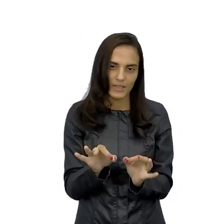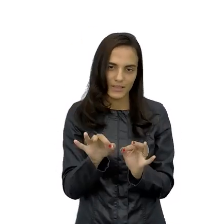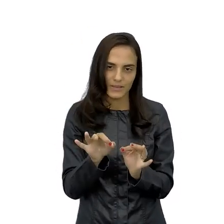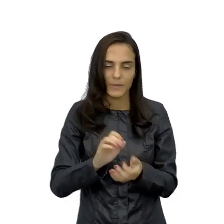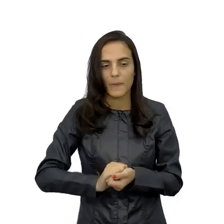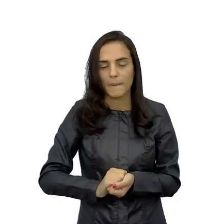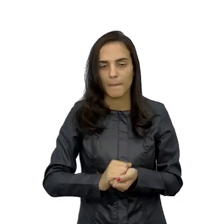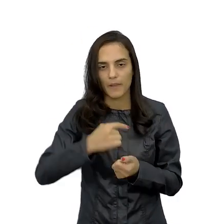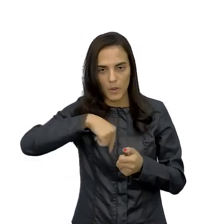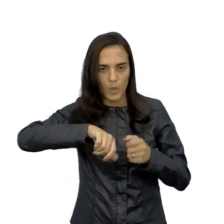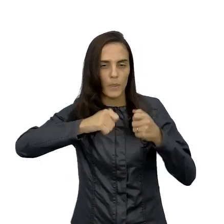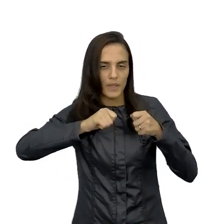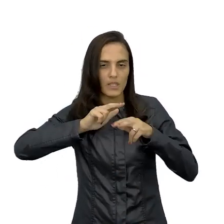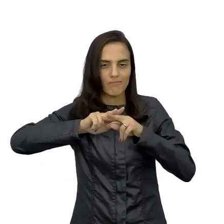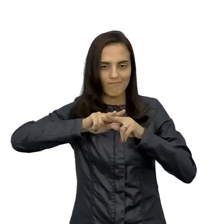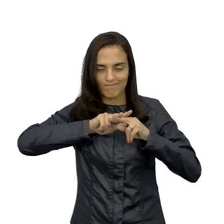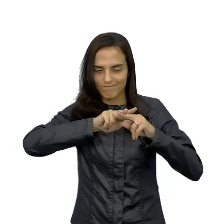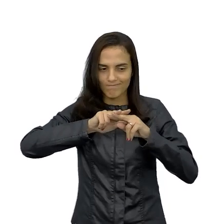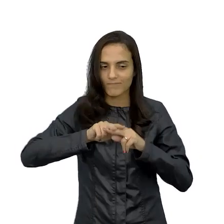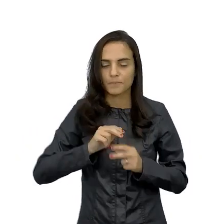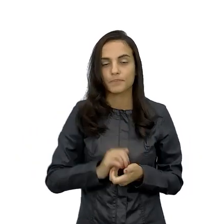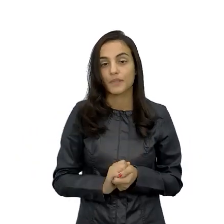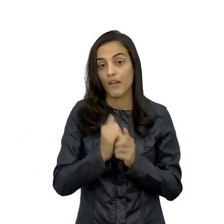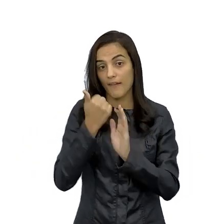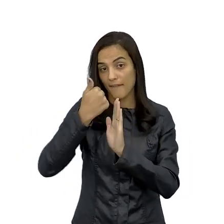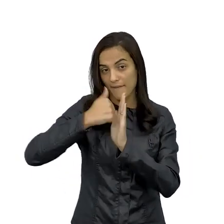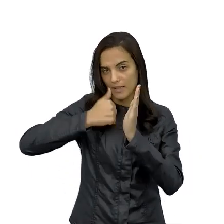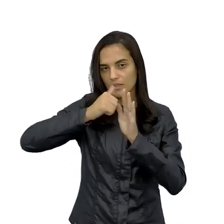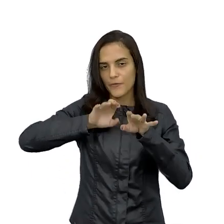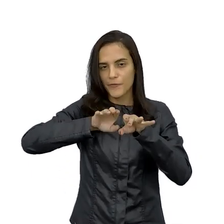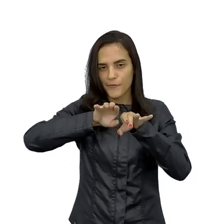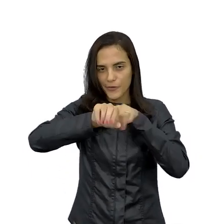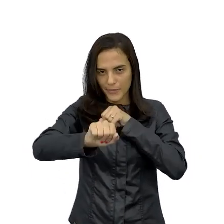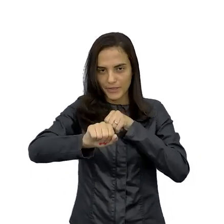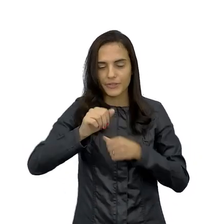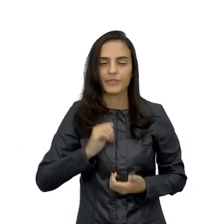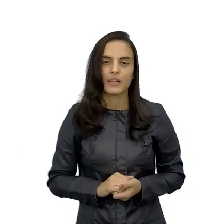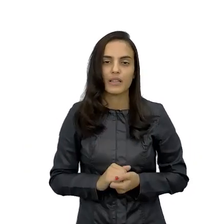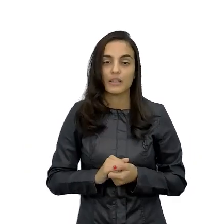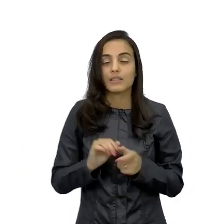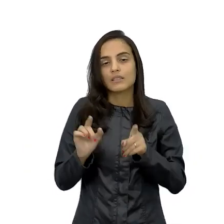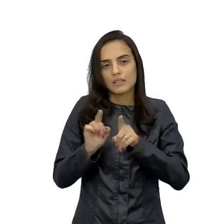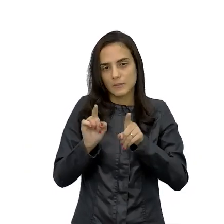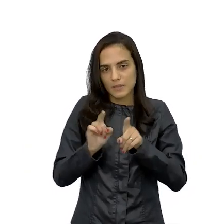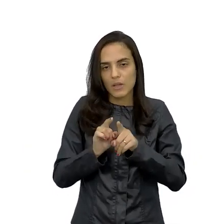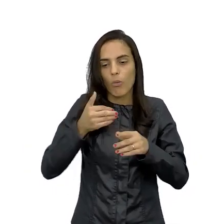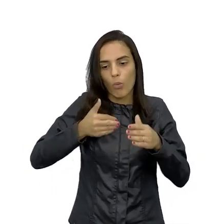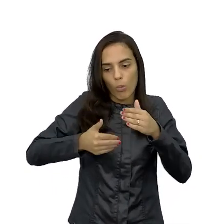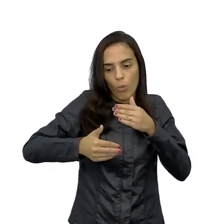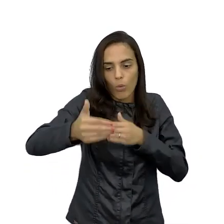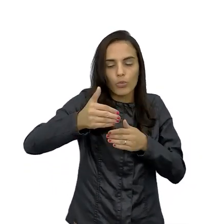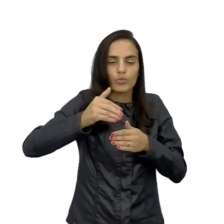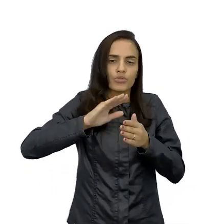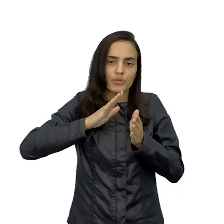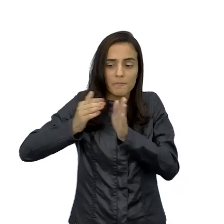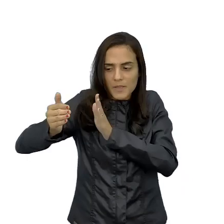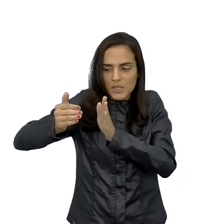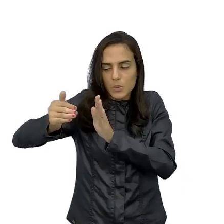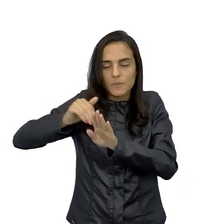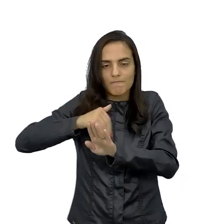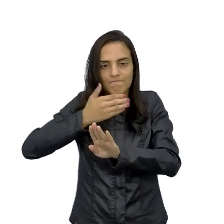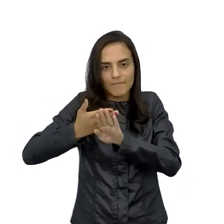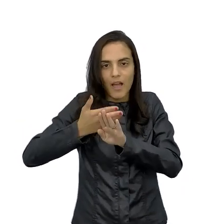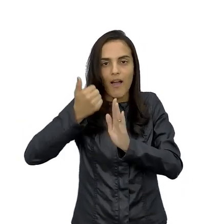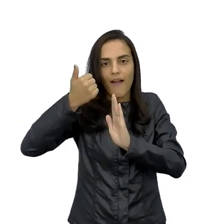que a gente precisa estar retomando. Então, a avaliação formativa, ela também vai se dando ao longo de todo o período. E